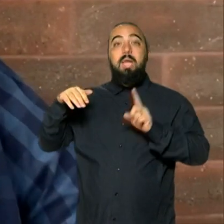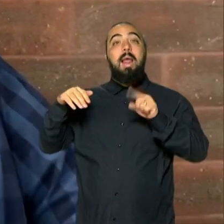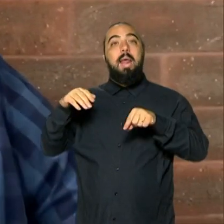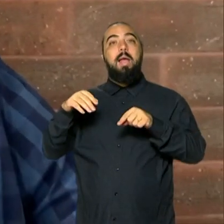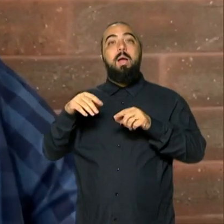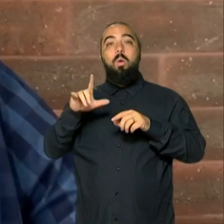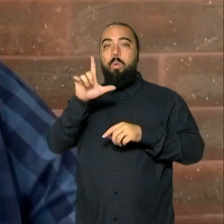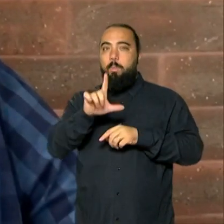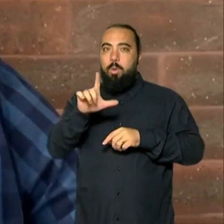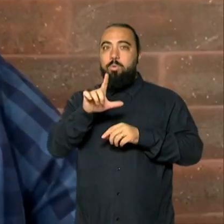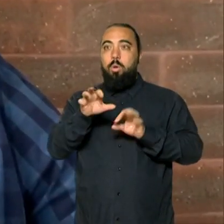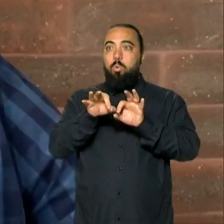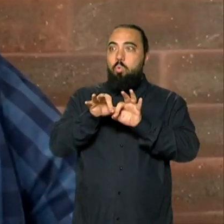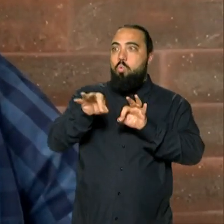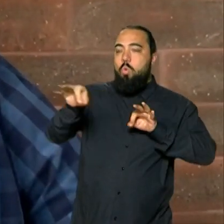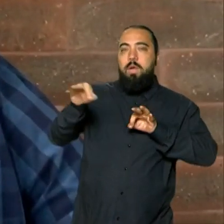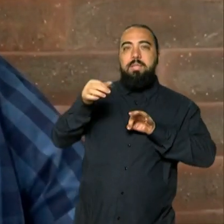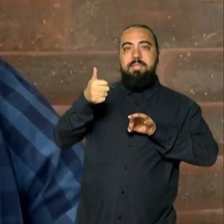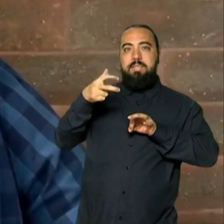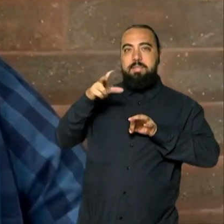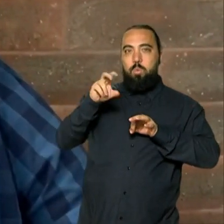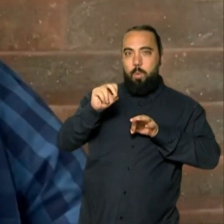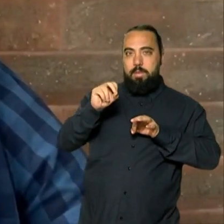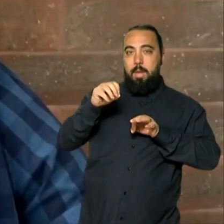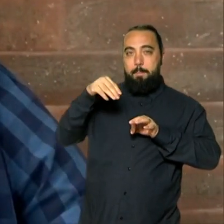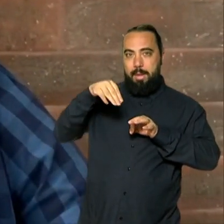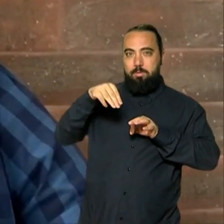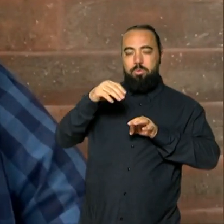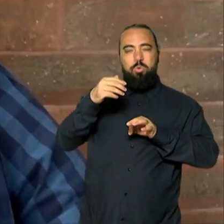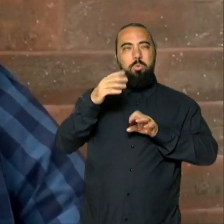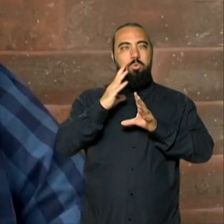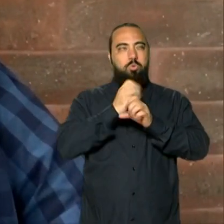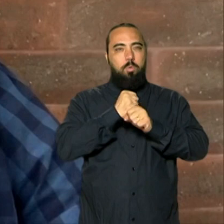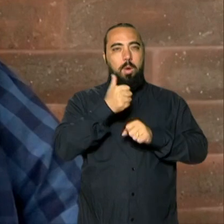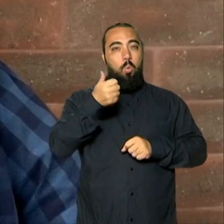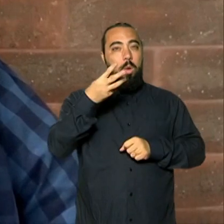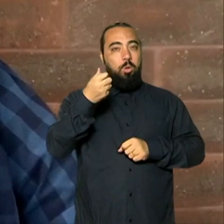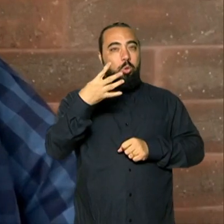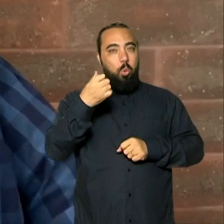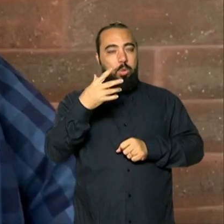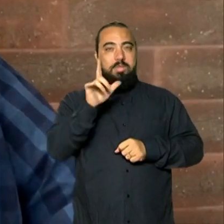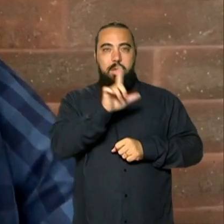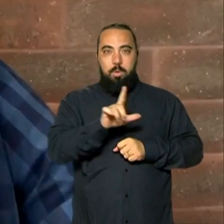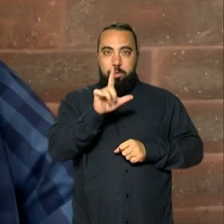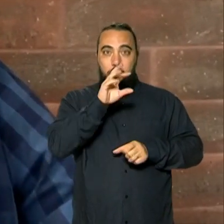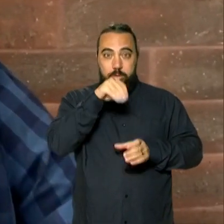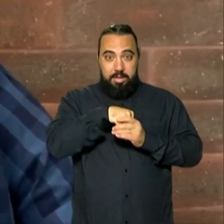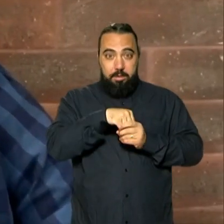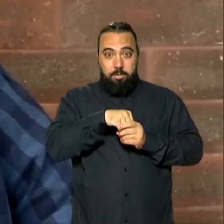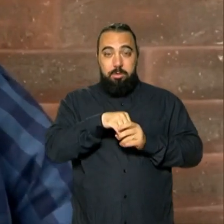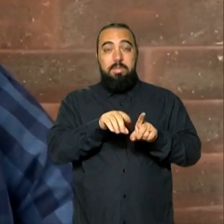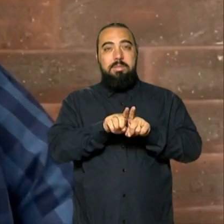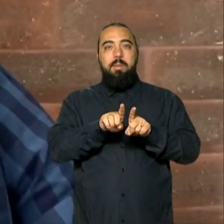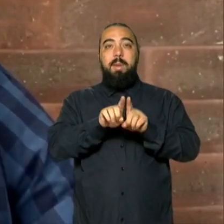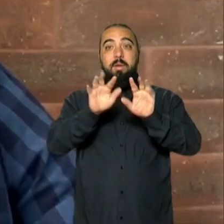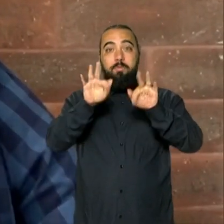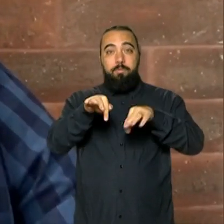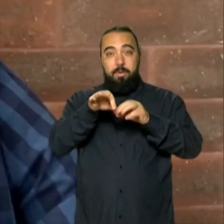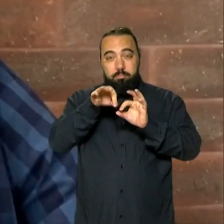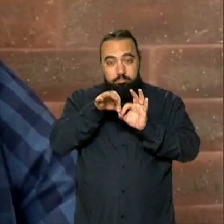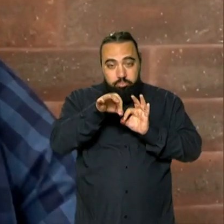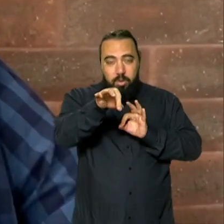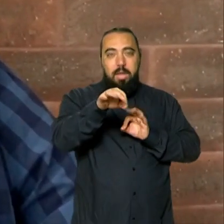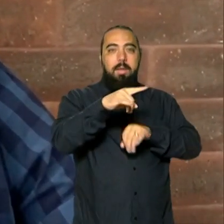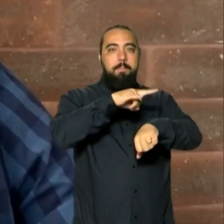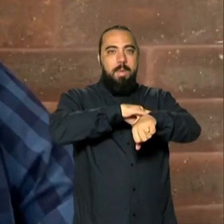de 150 metros. Né? Nós temos 14 laboratórios dentro dessa ala e ao final do corredor nós temos alguns